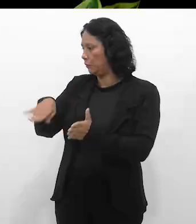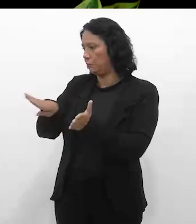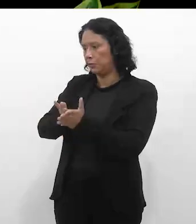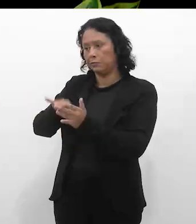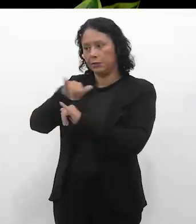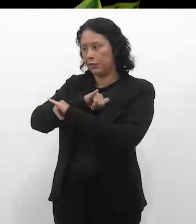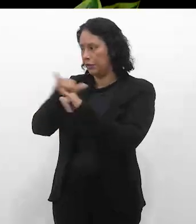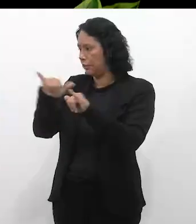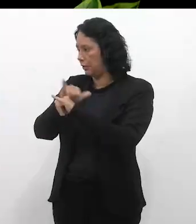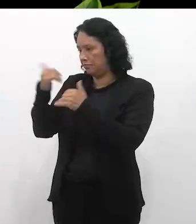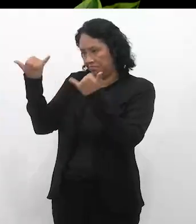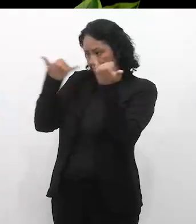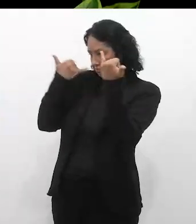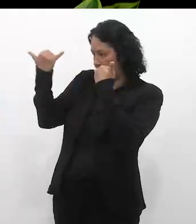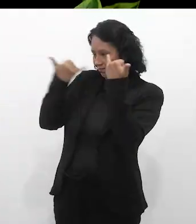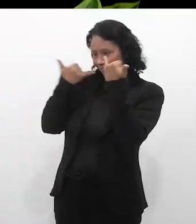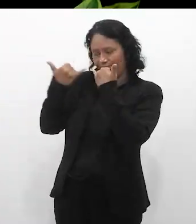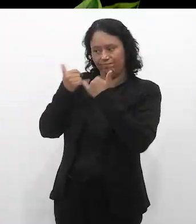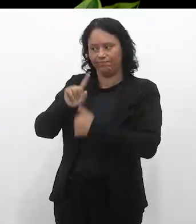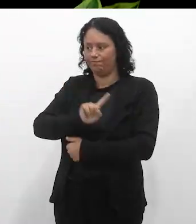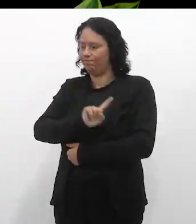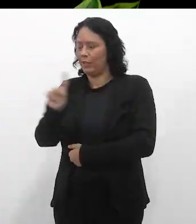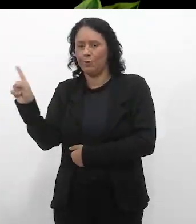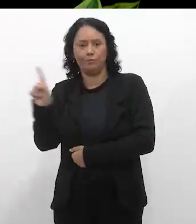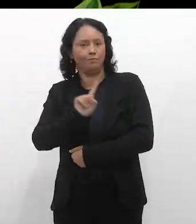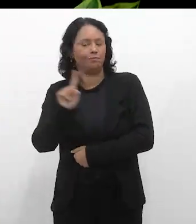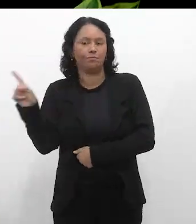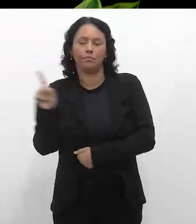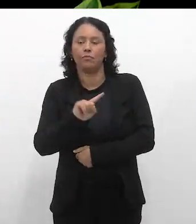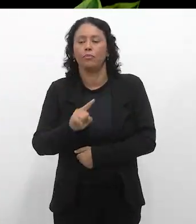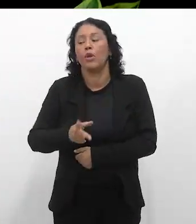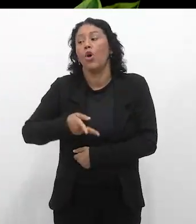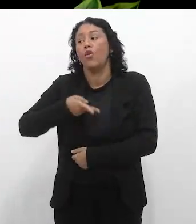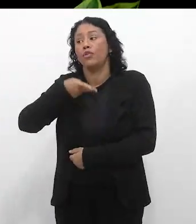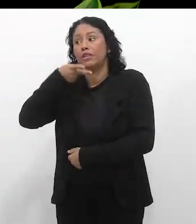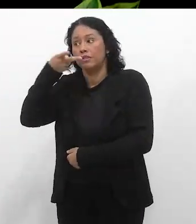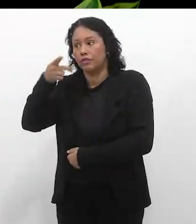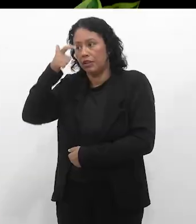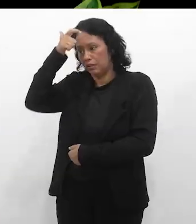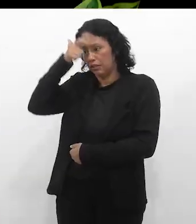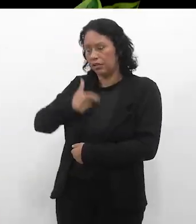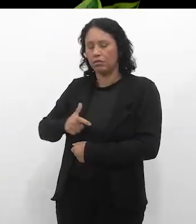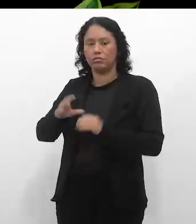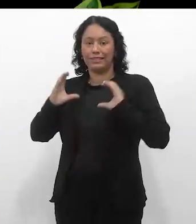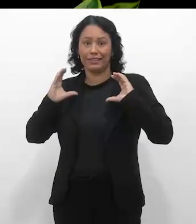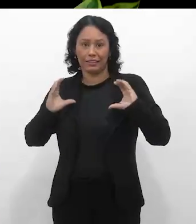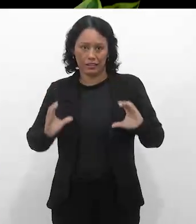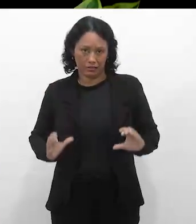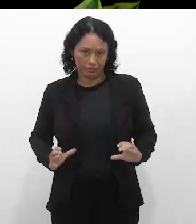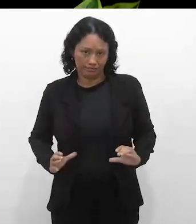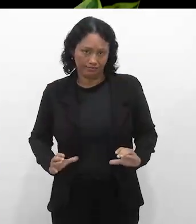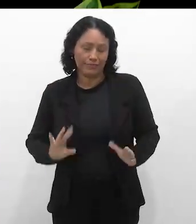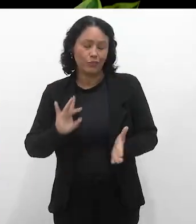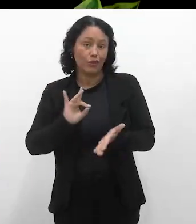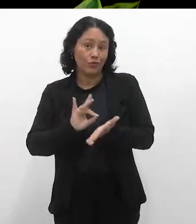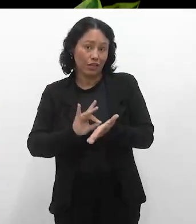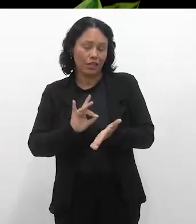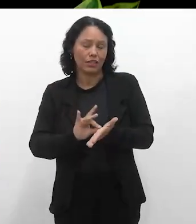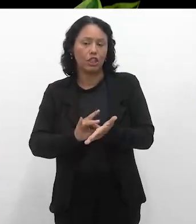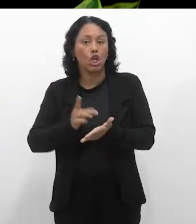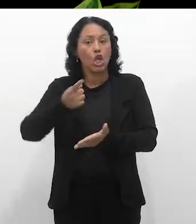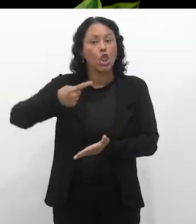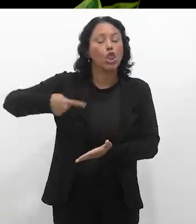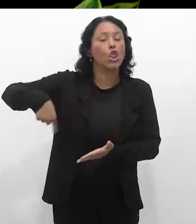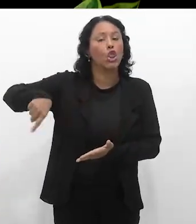não. Não chega, infelizmente não chega. Assim, eu vou te falar como cidadã, né? Eu acho que